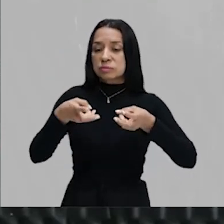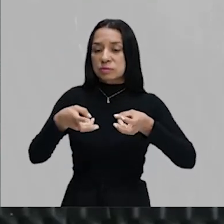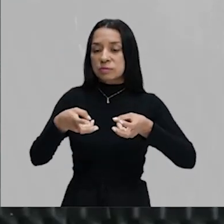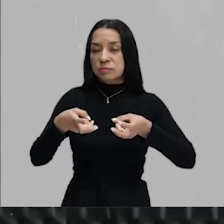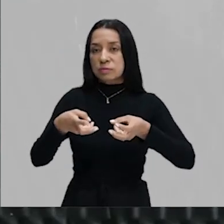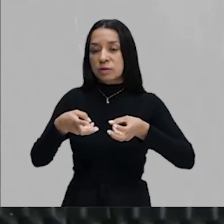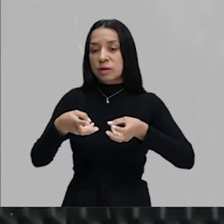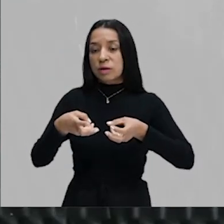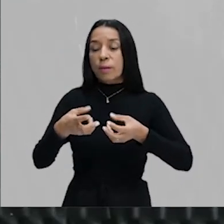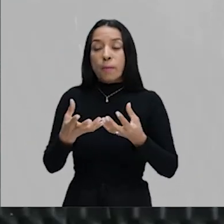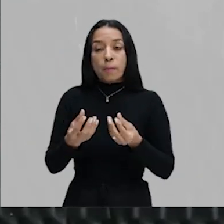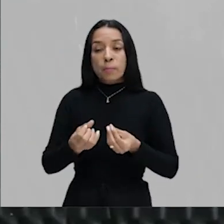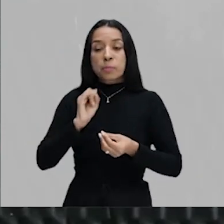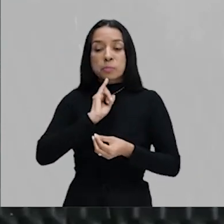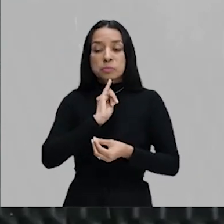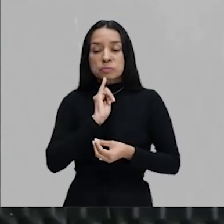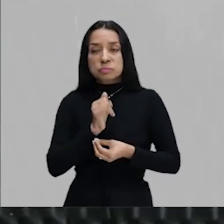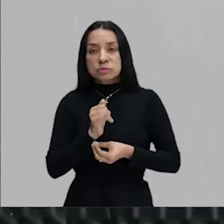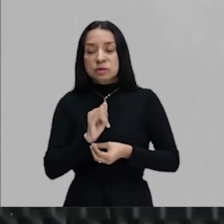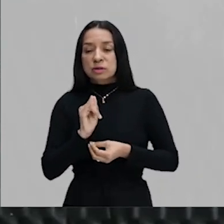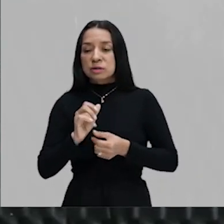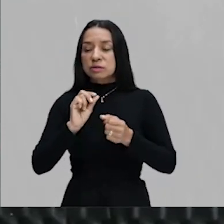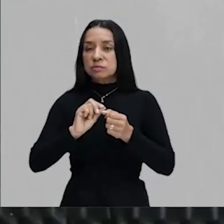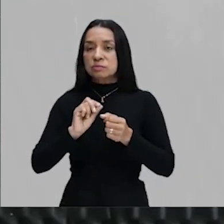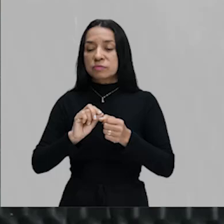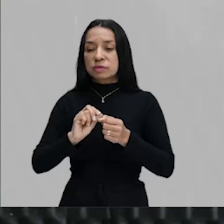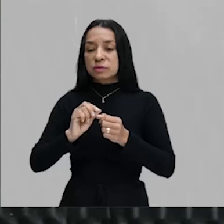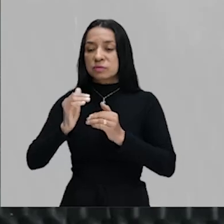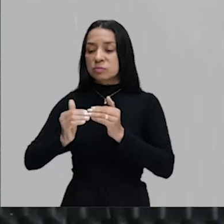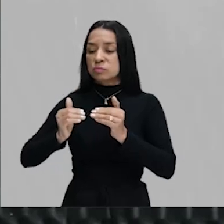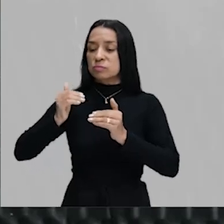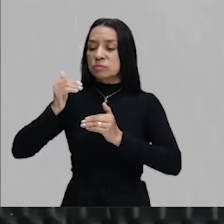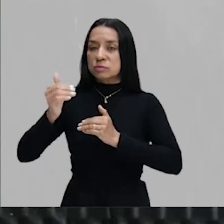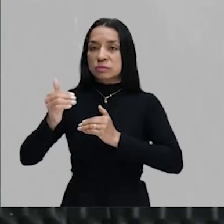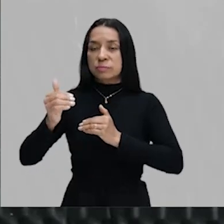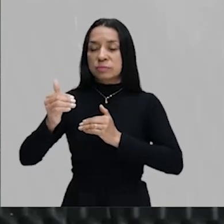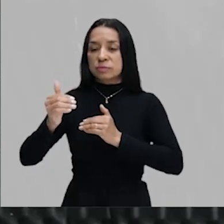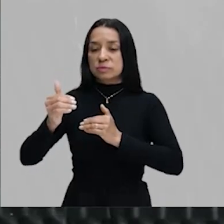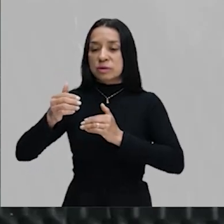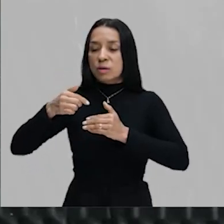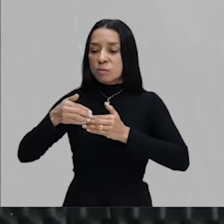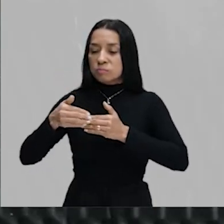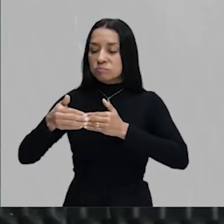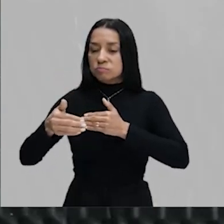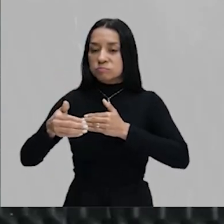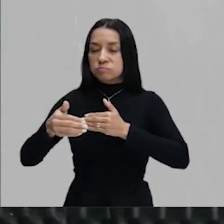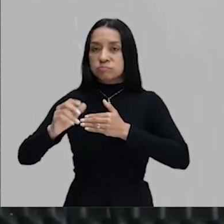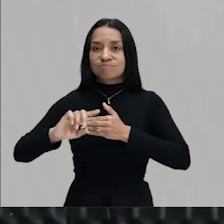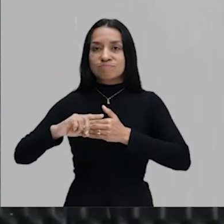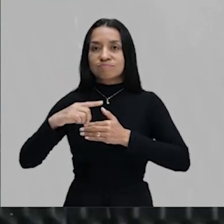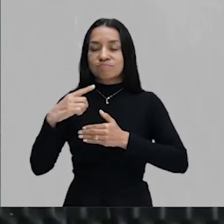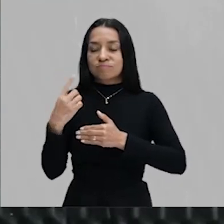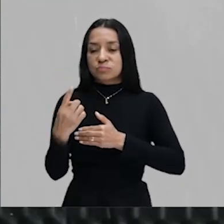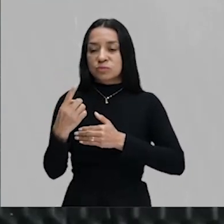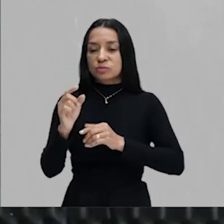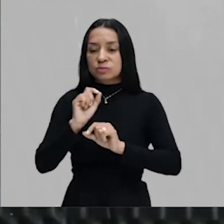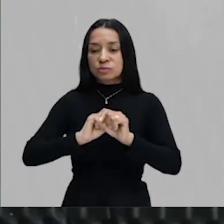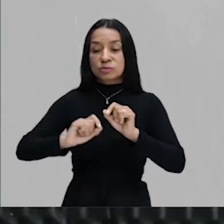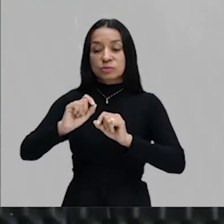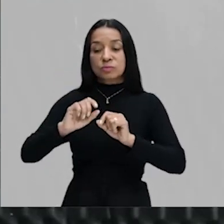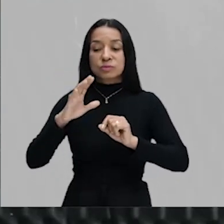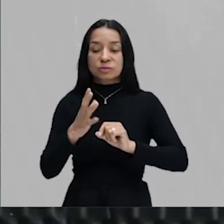muitos relatos foram feitos a posteriori, ou seja, foram feitos depois de quando o